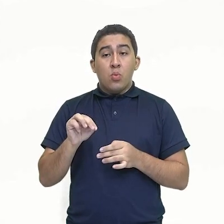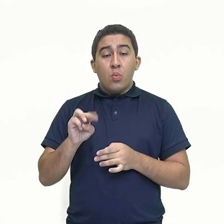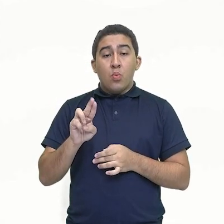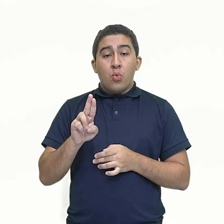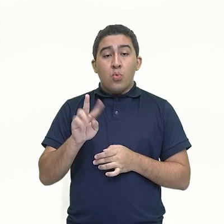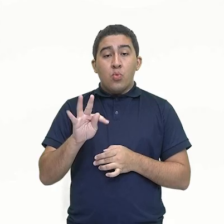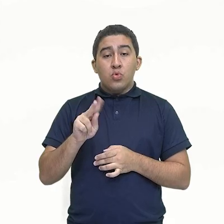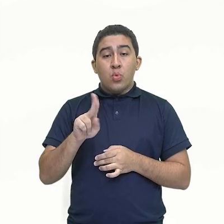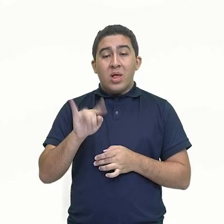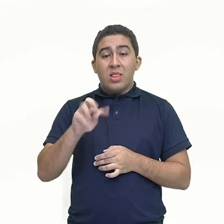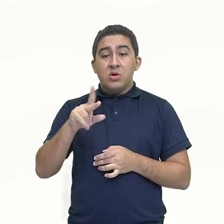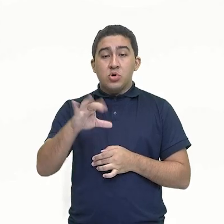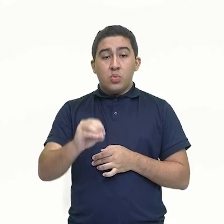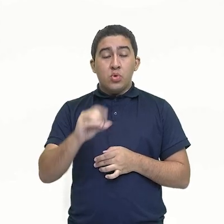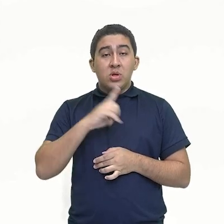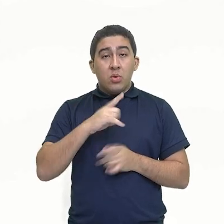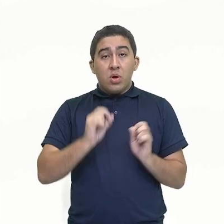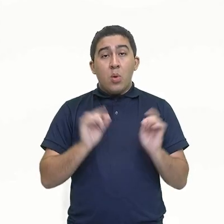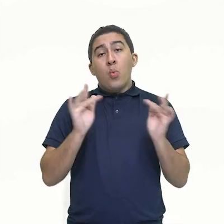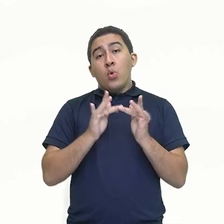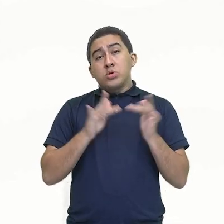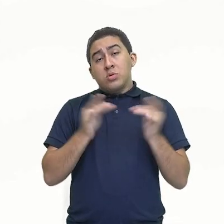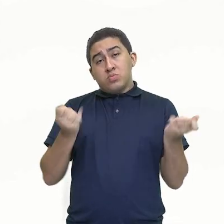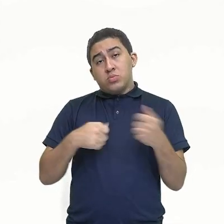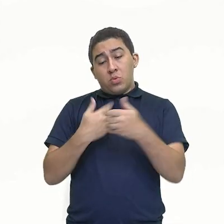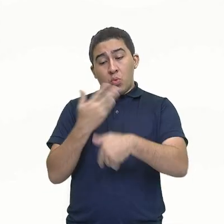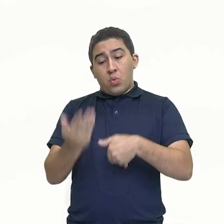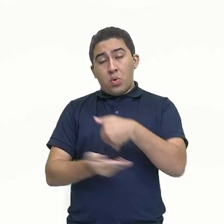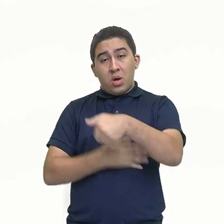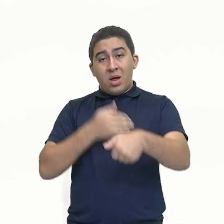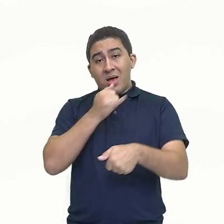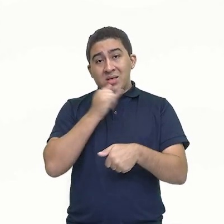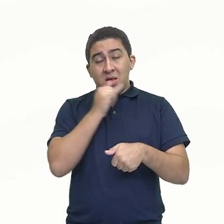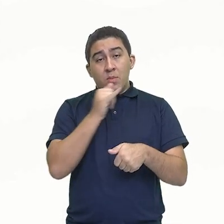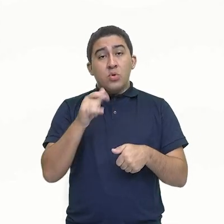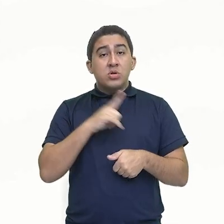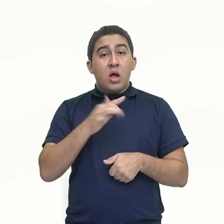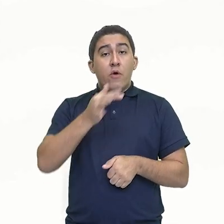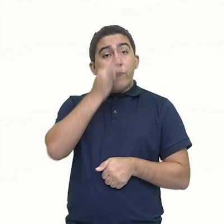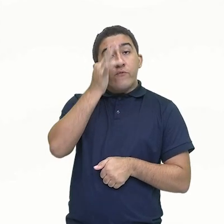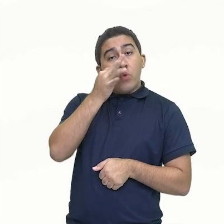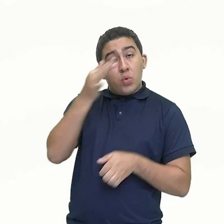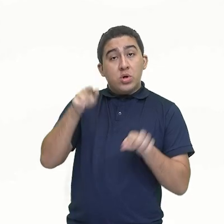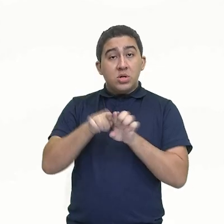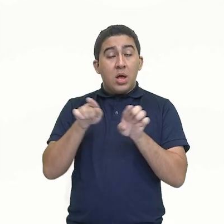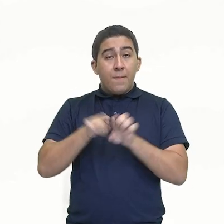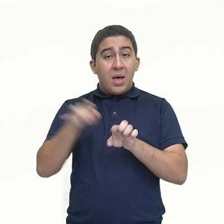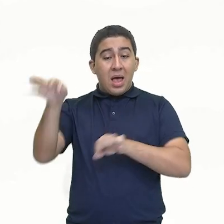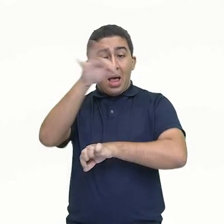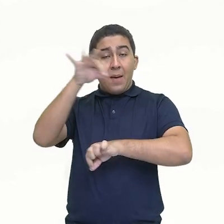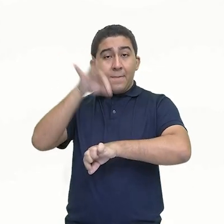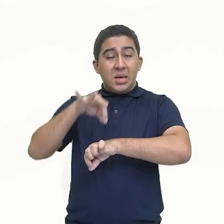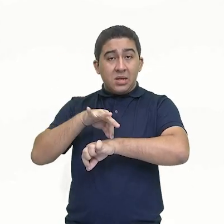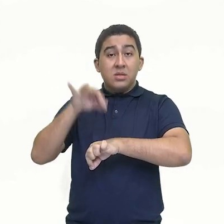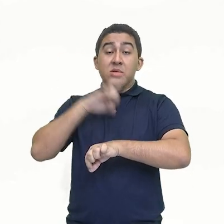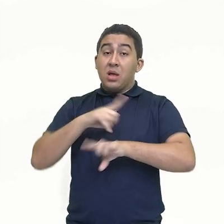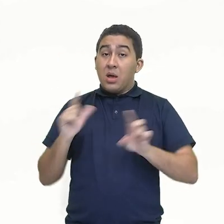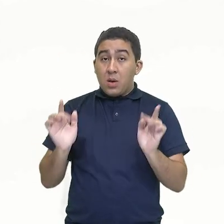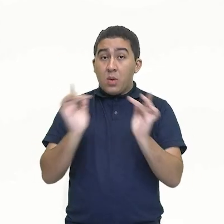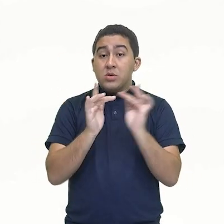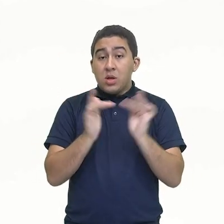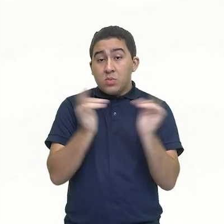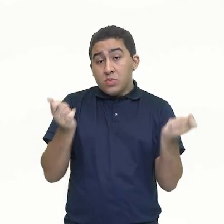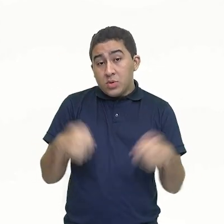em que ambos se beneficiam, as abelhas e as flores, eles possuem uma relação de mutualismo entre